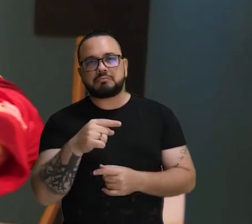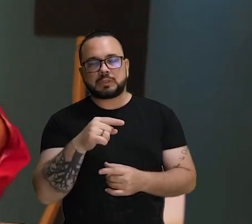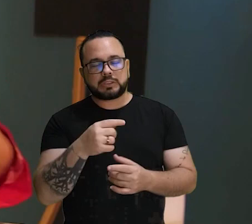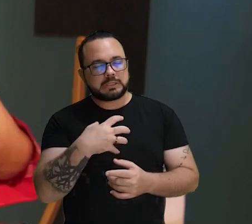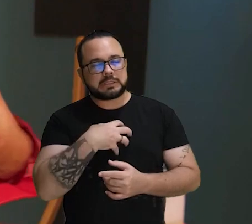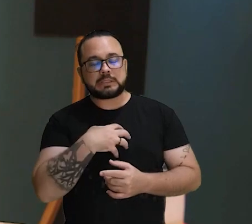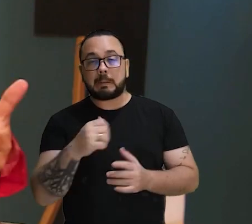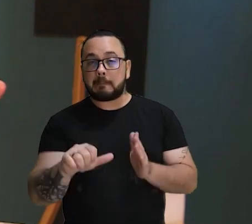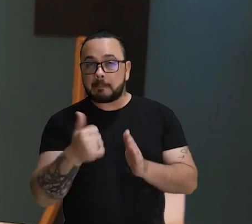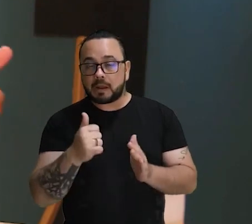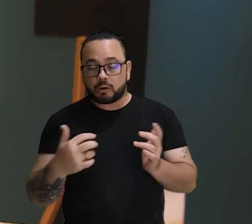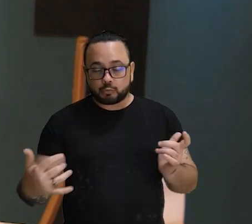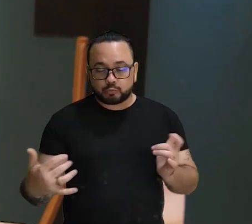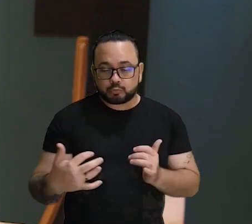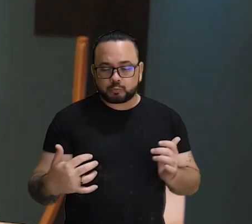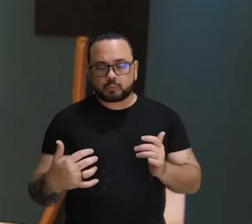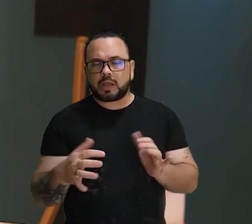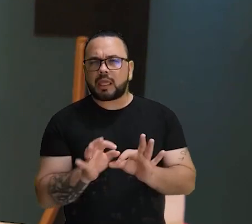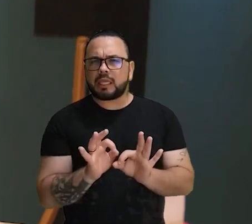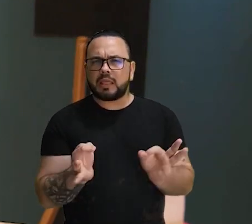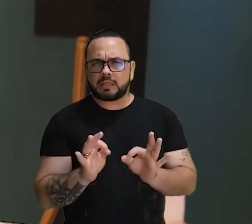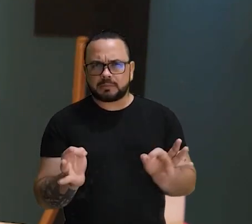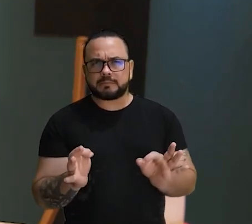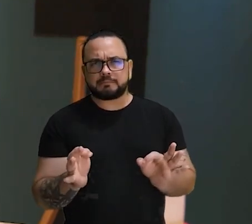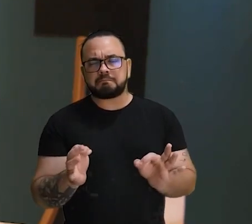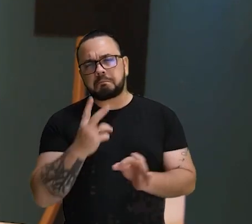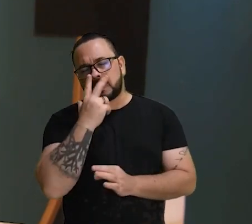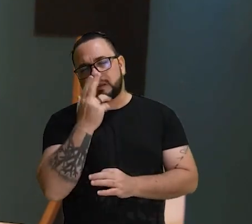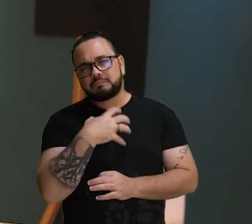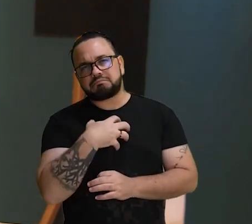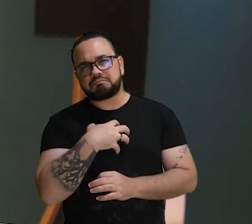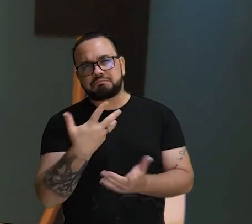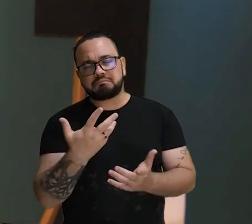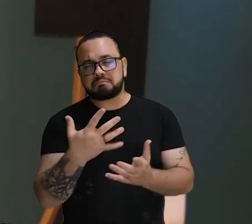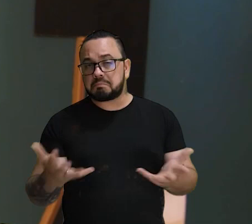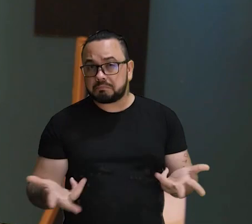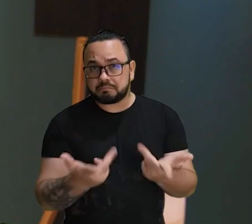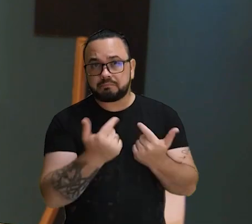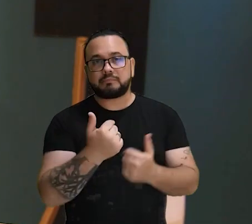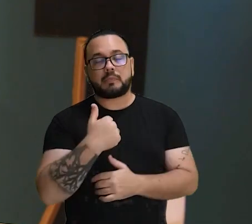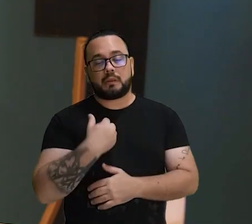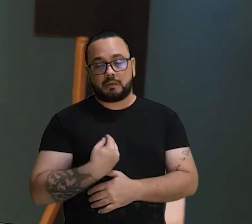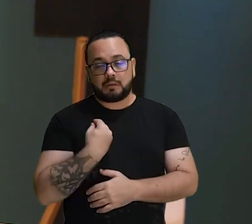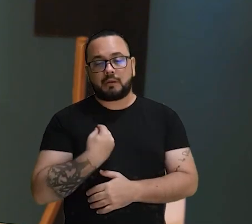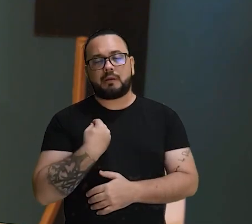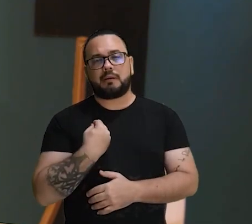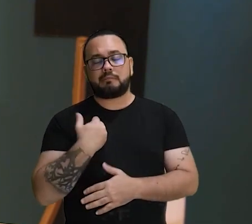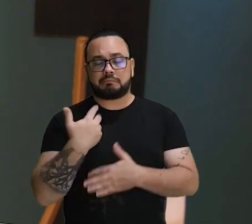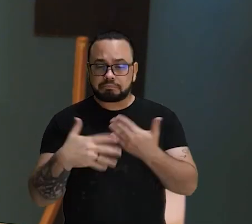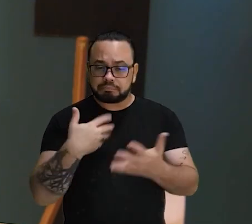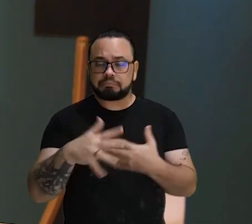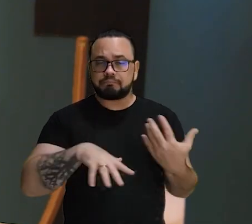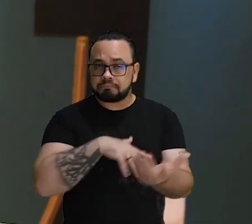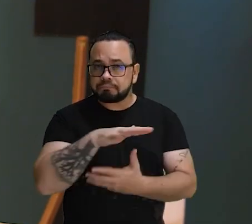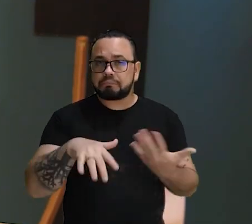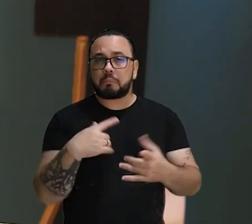você tira a primeira valsinha, assim, uma nota três tempos, uma coisa super simples, parece que é, né, uma sensação muito incrível. E desde então minha vida foi uma tormenta, na